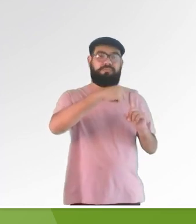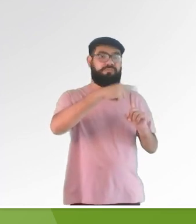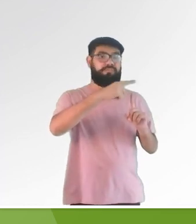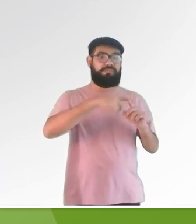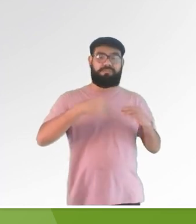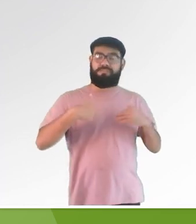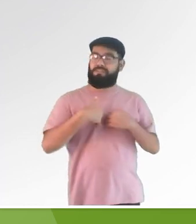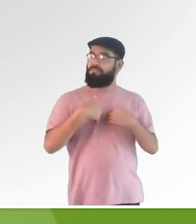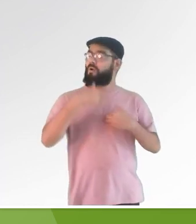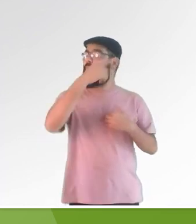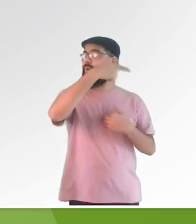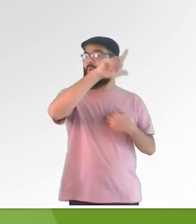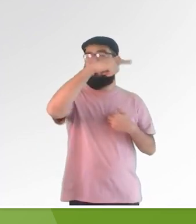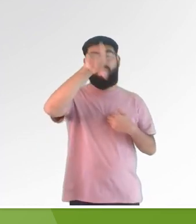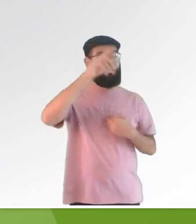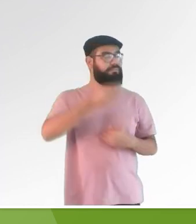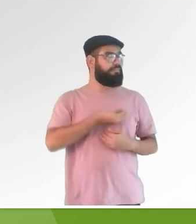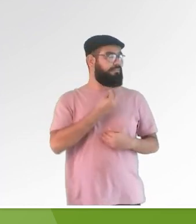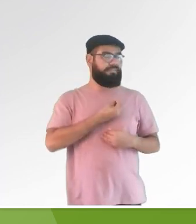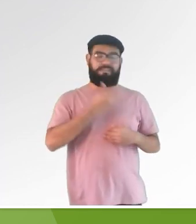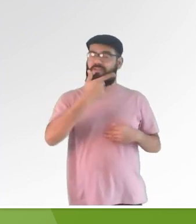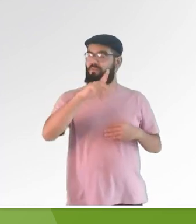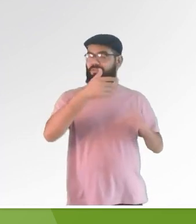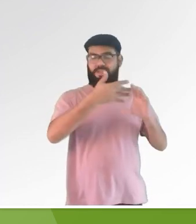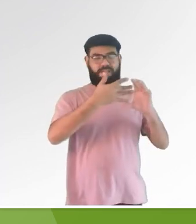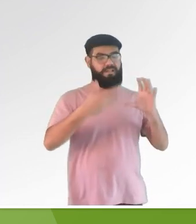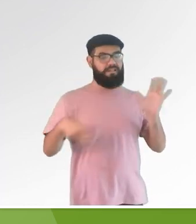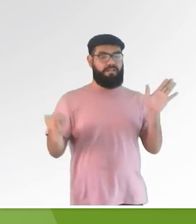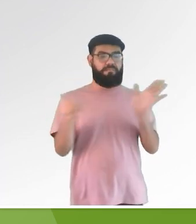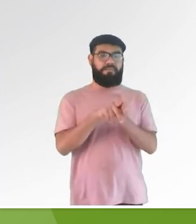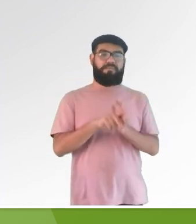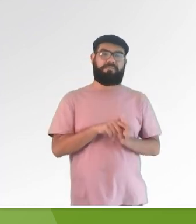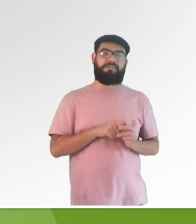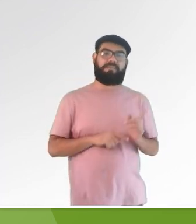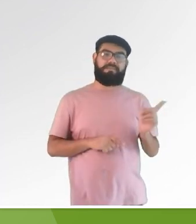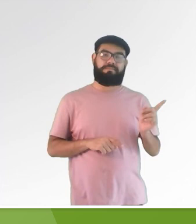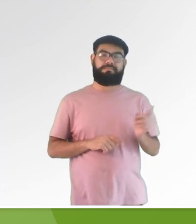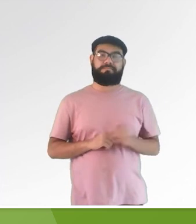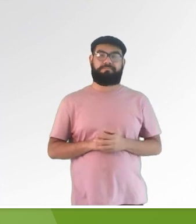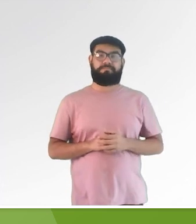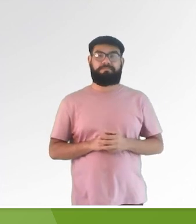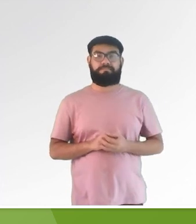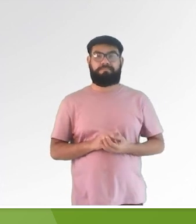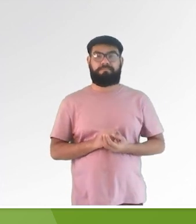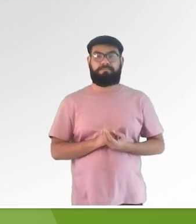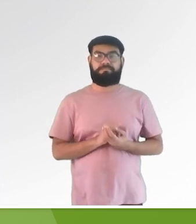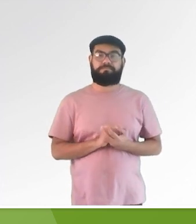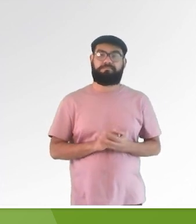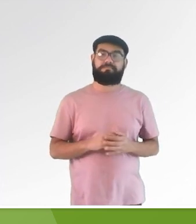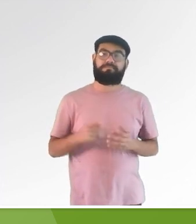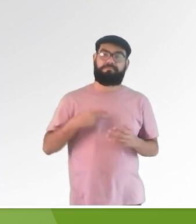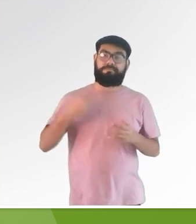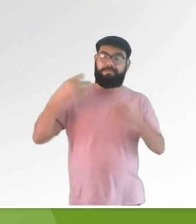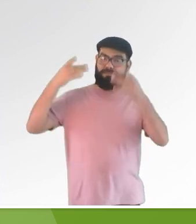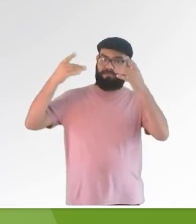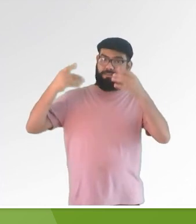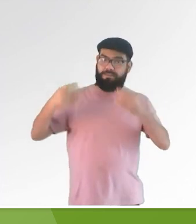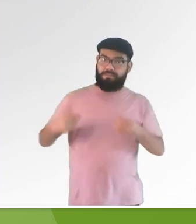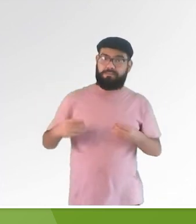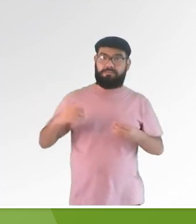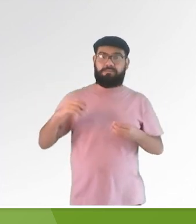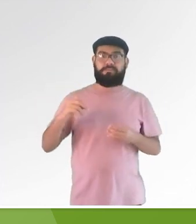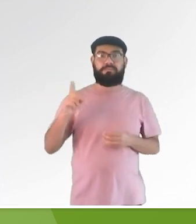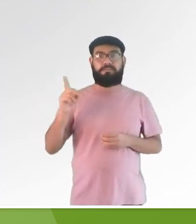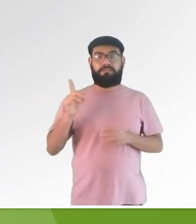de vida, com outras características associadas. Então, quando a gente estiver falando de nicho ecológico, a gente está falando